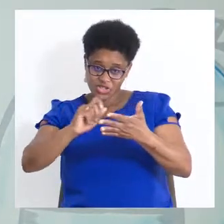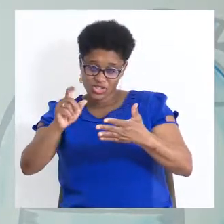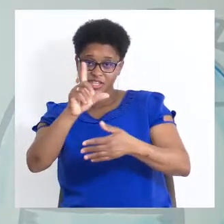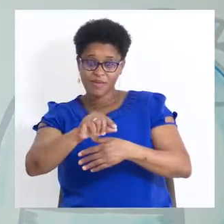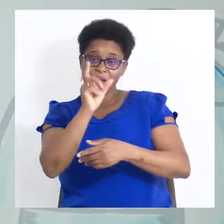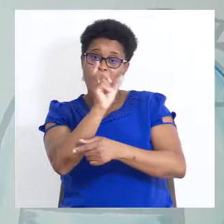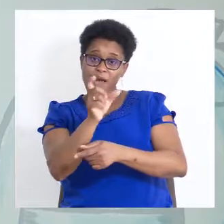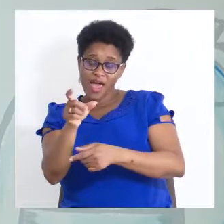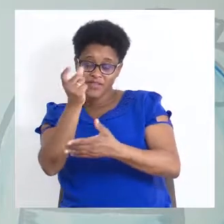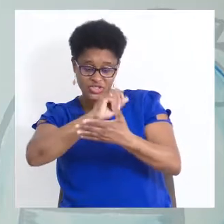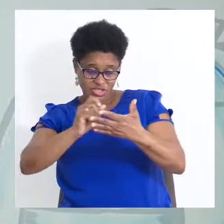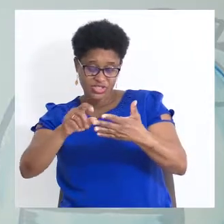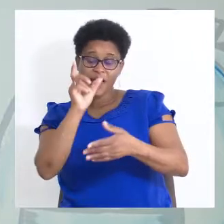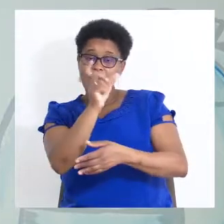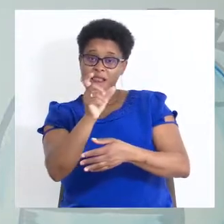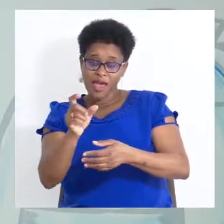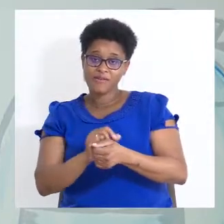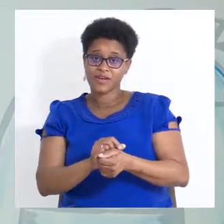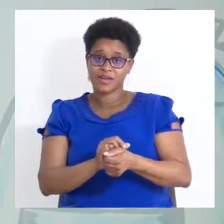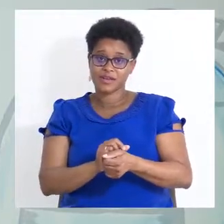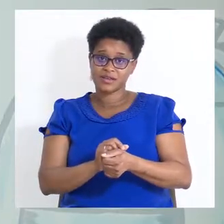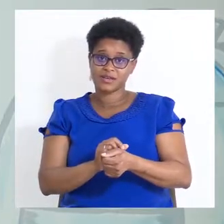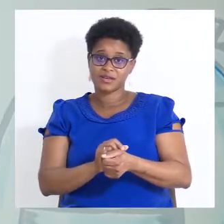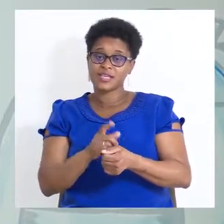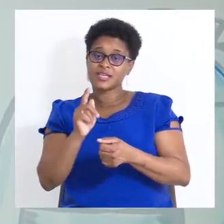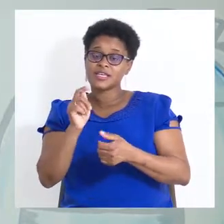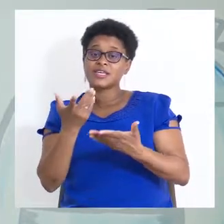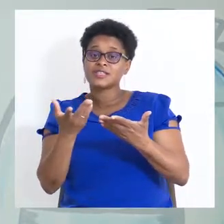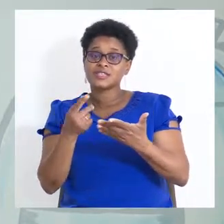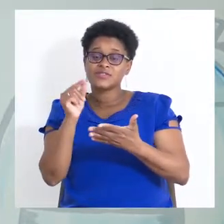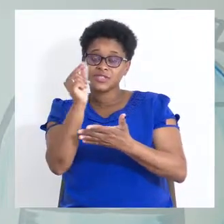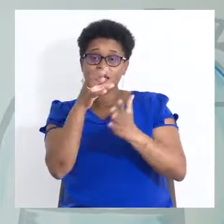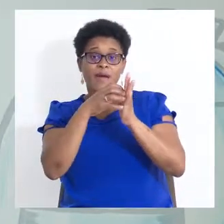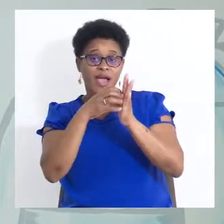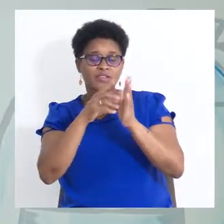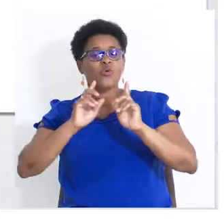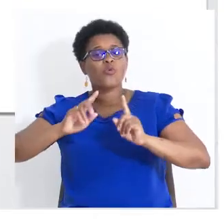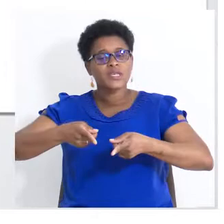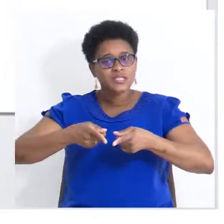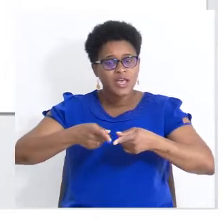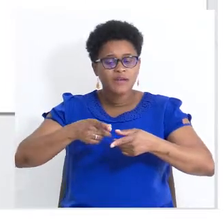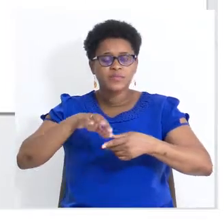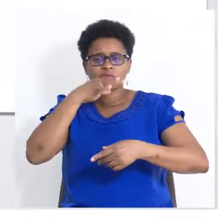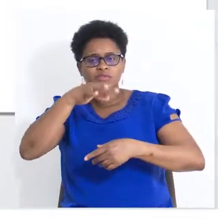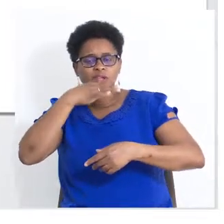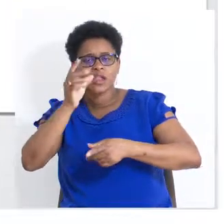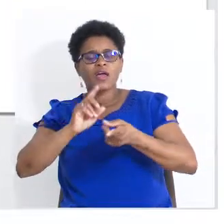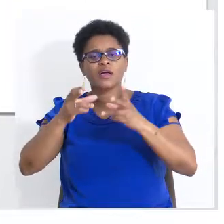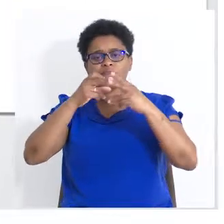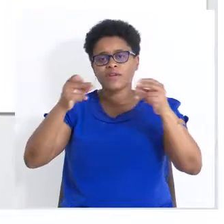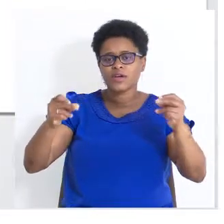a escrita, a palavra escrita e a palavra em estilo de imagem. Então, começamos por